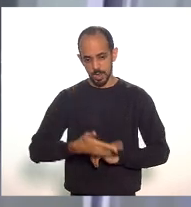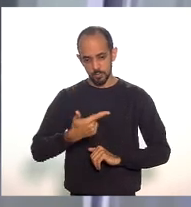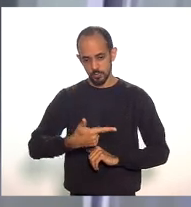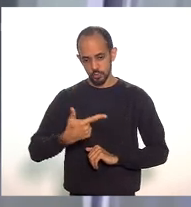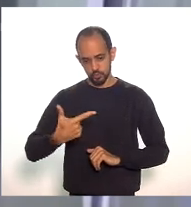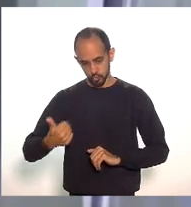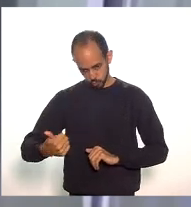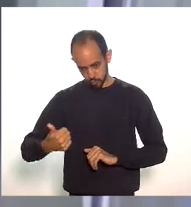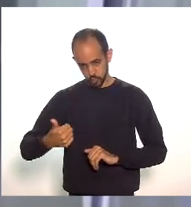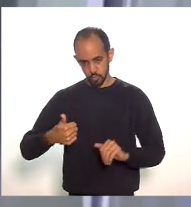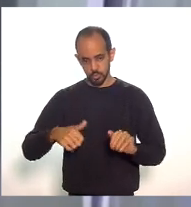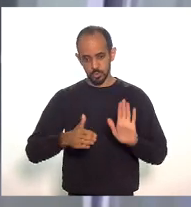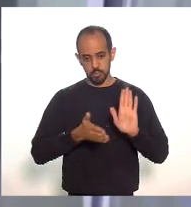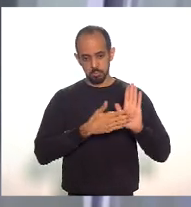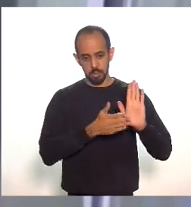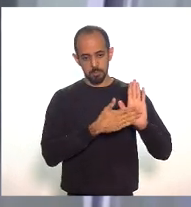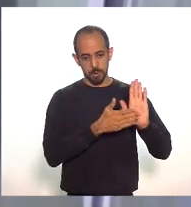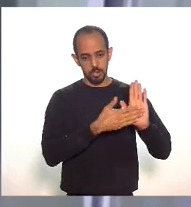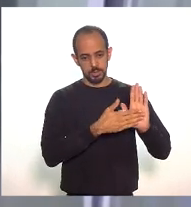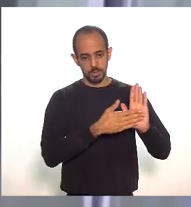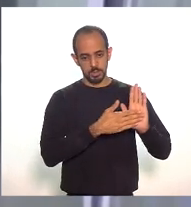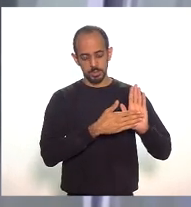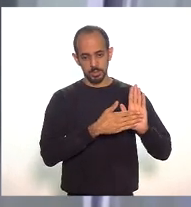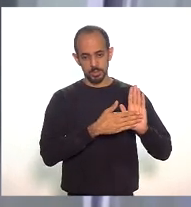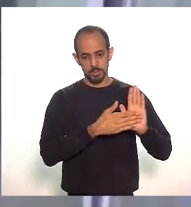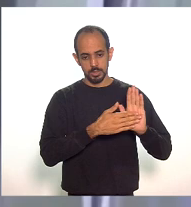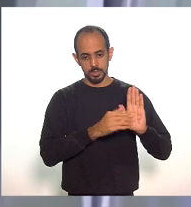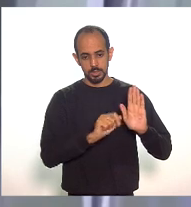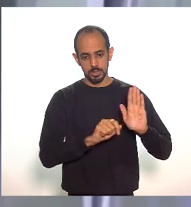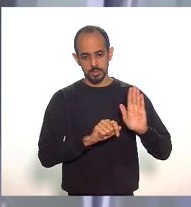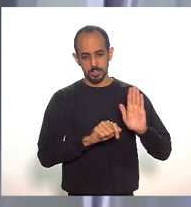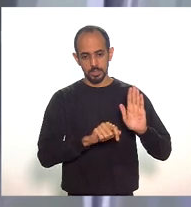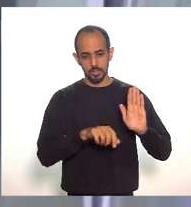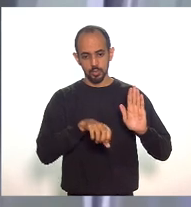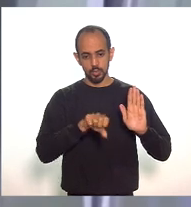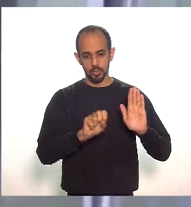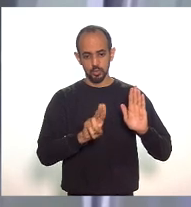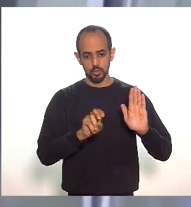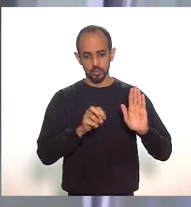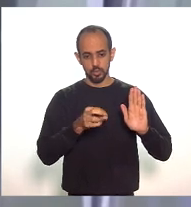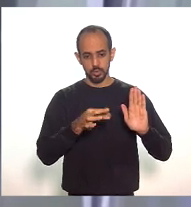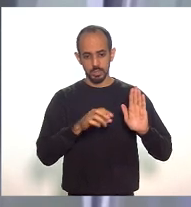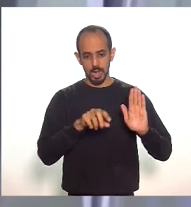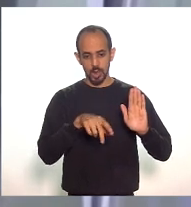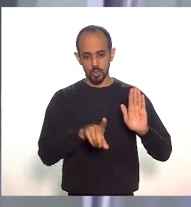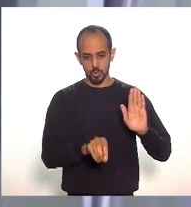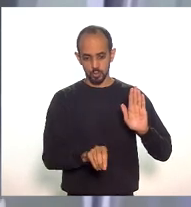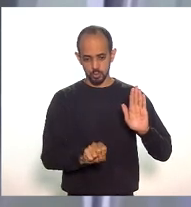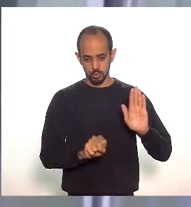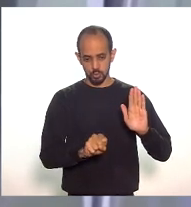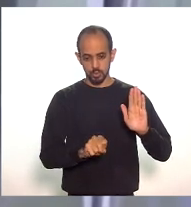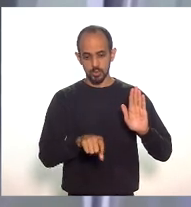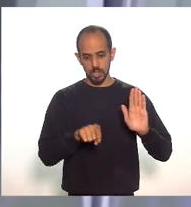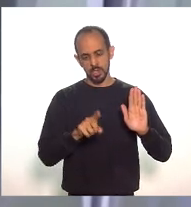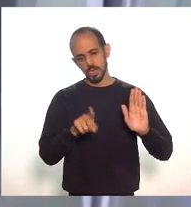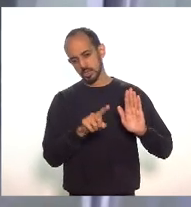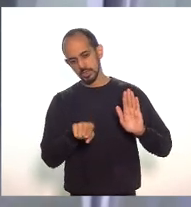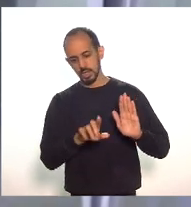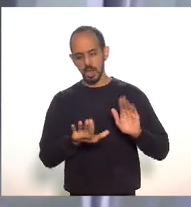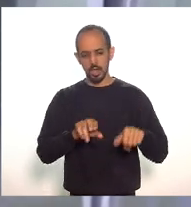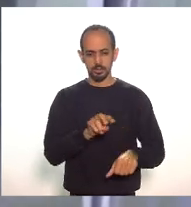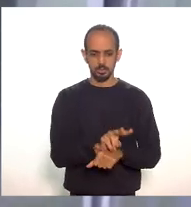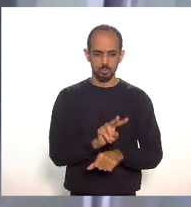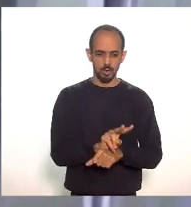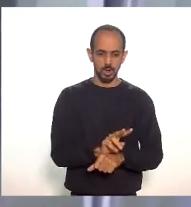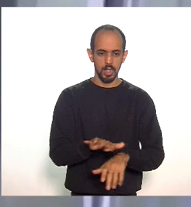é que propõe que sejam sustados os efeitos do Decreto Estadual baixado pelo governador em